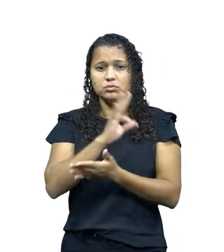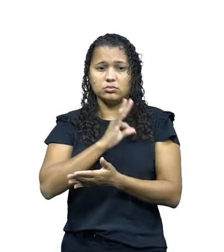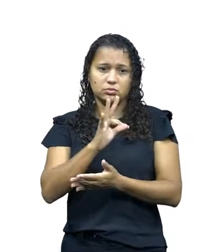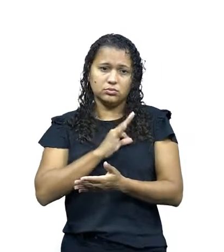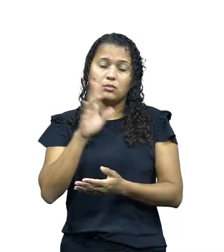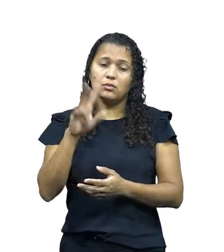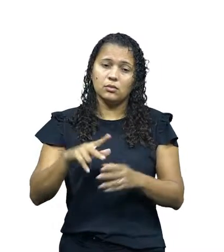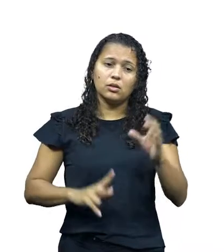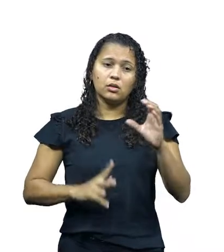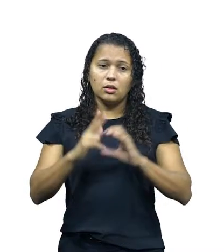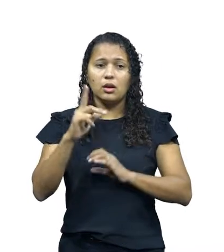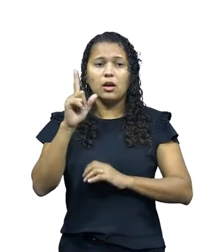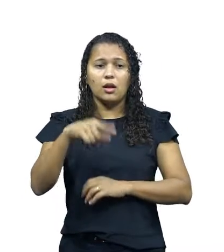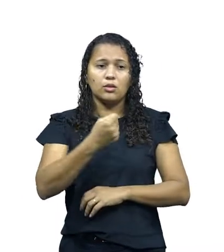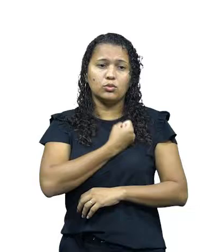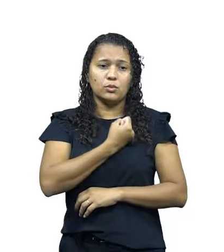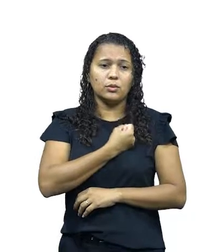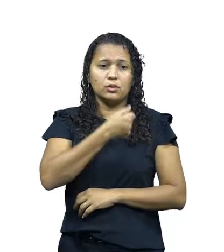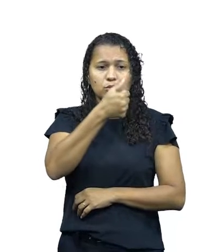corte ela é tratada pela NBR